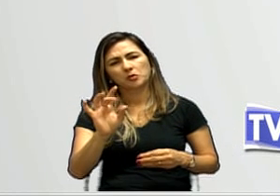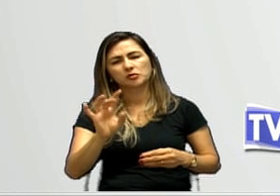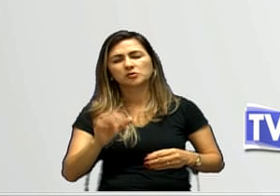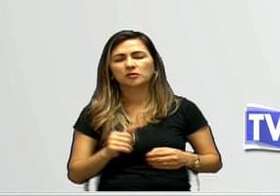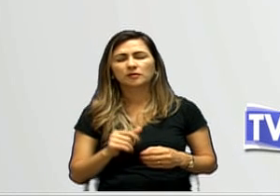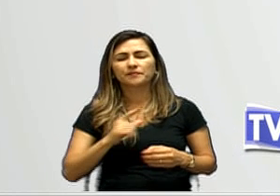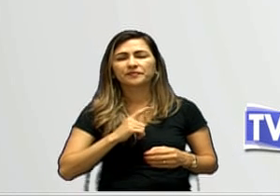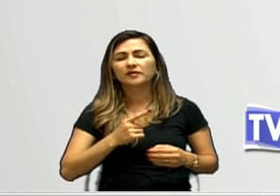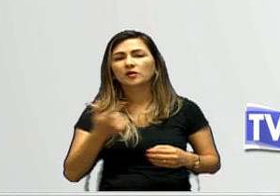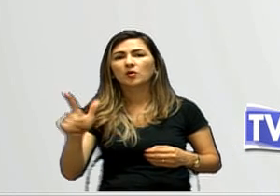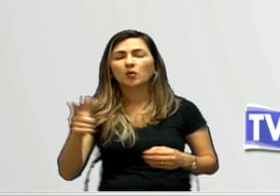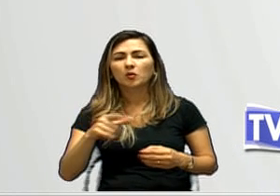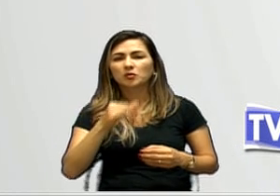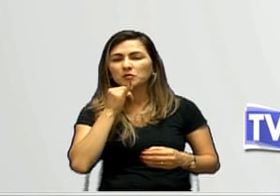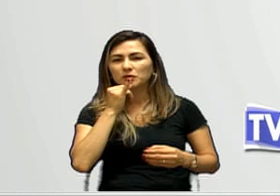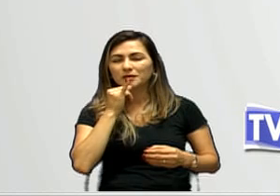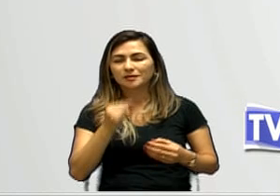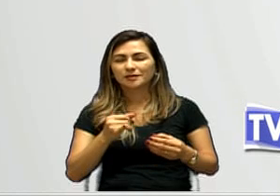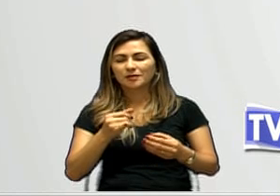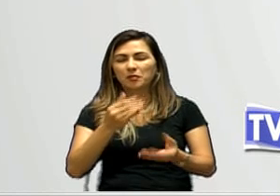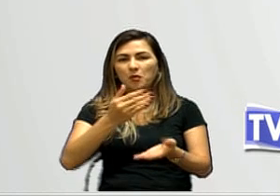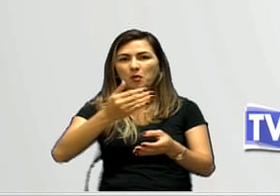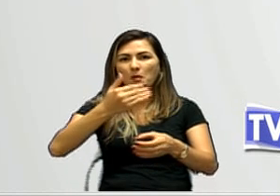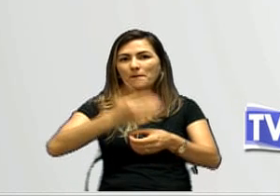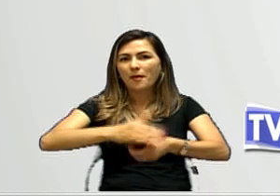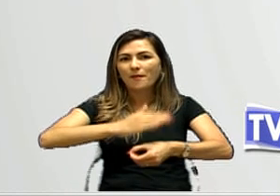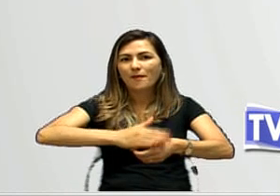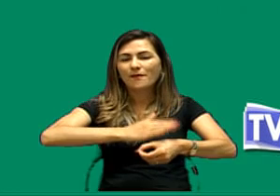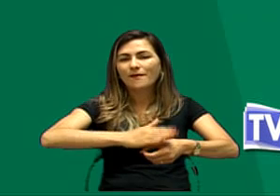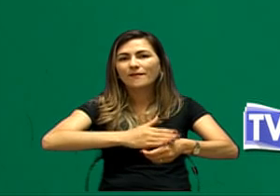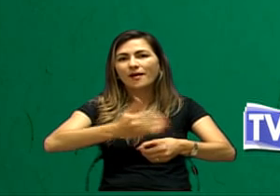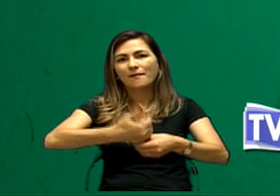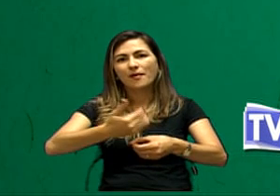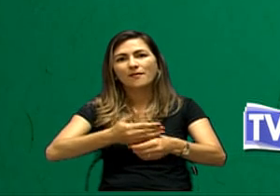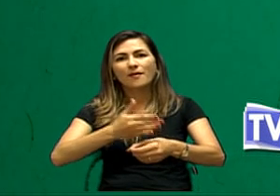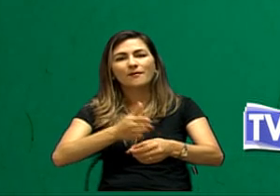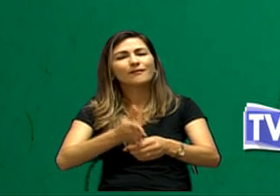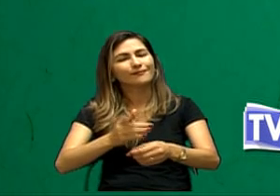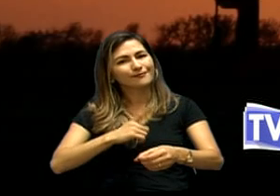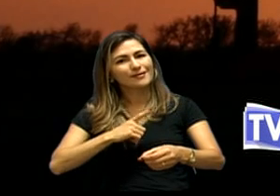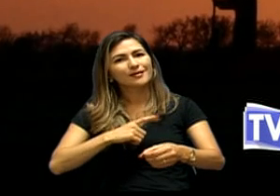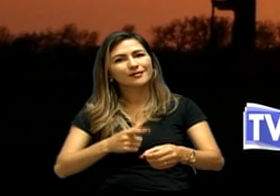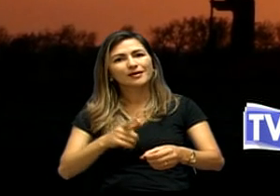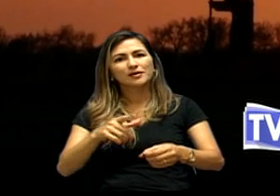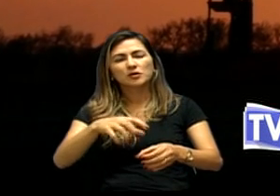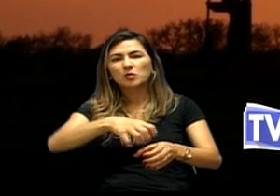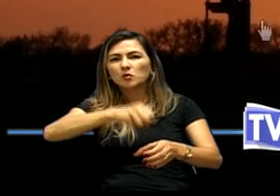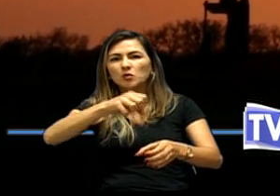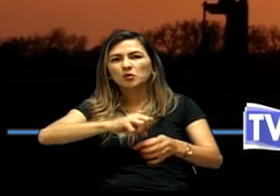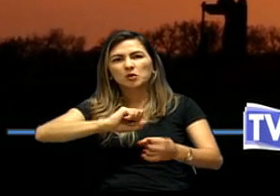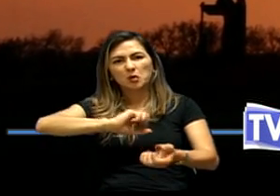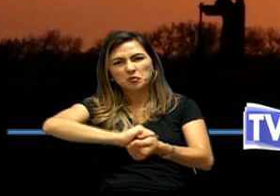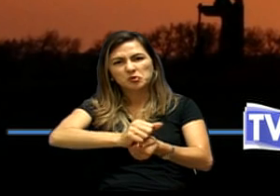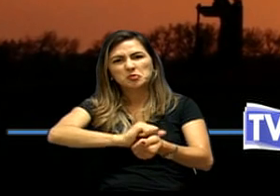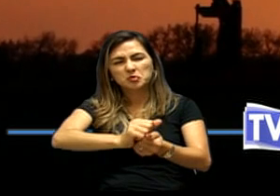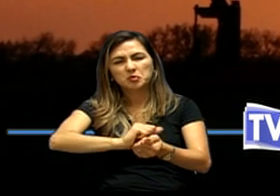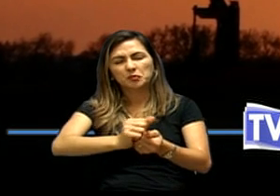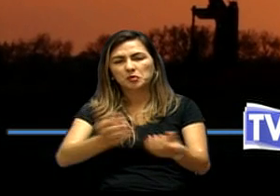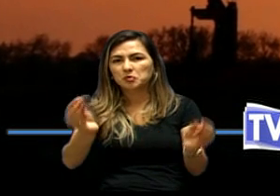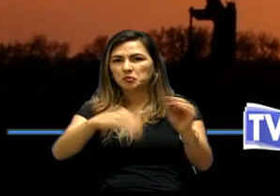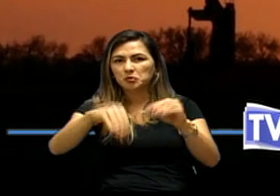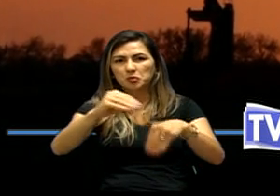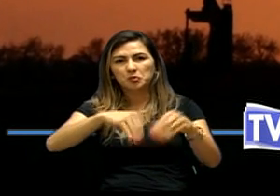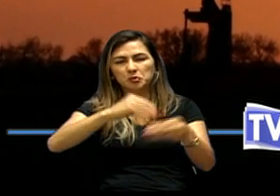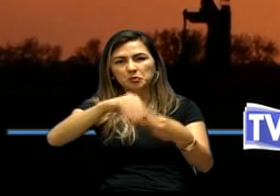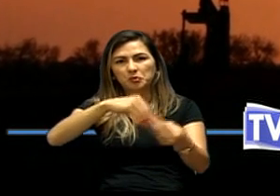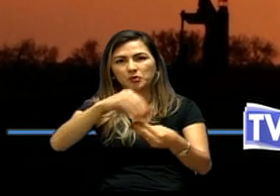mandioca, entre outros. Saiba mais sobre eles nas matérias linkadas na descrição. Destino correto. A maior parte do plástico